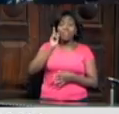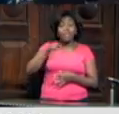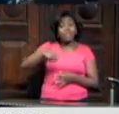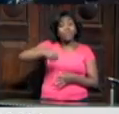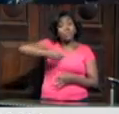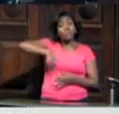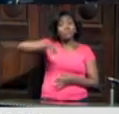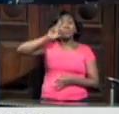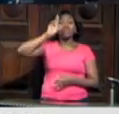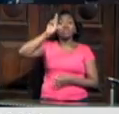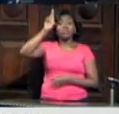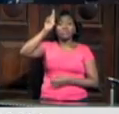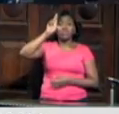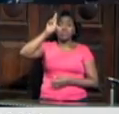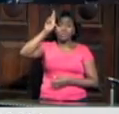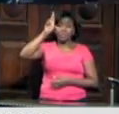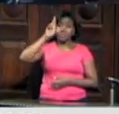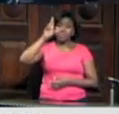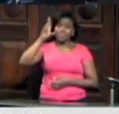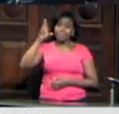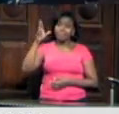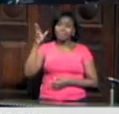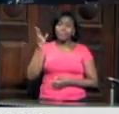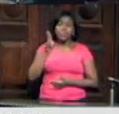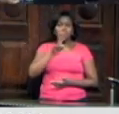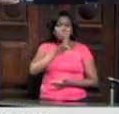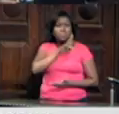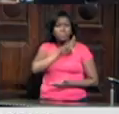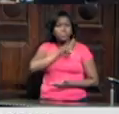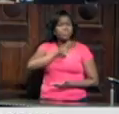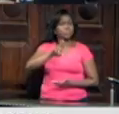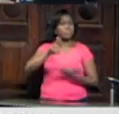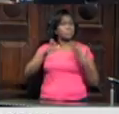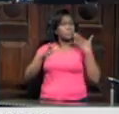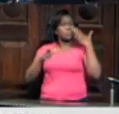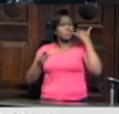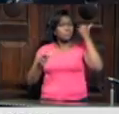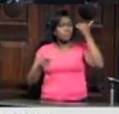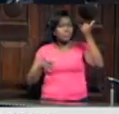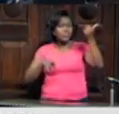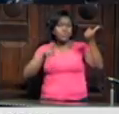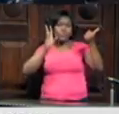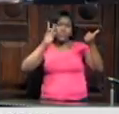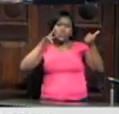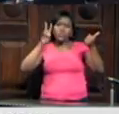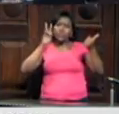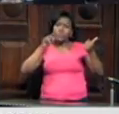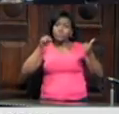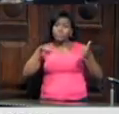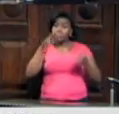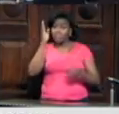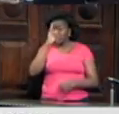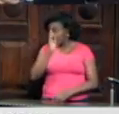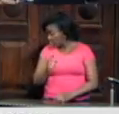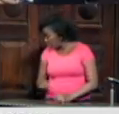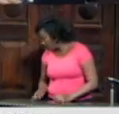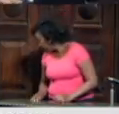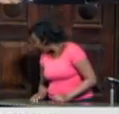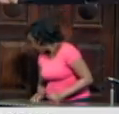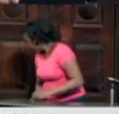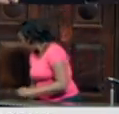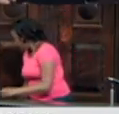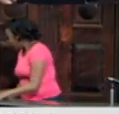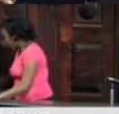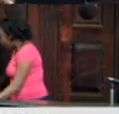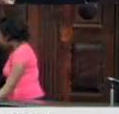patrono. Um grandíssimo nome da história do Brasil, um grandíssimo nome da